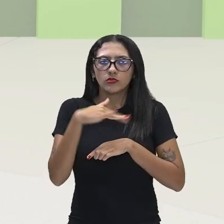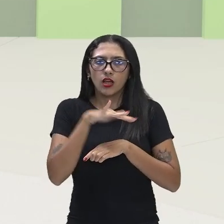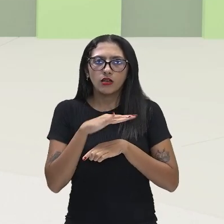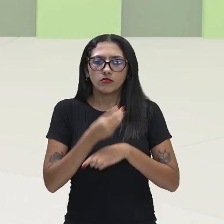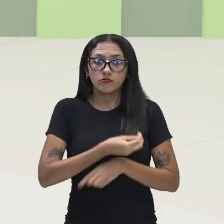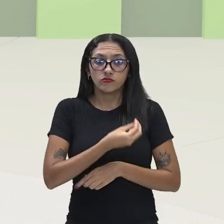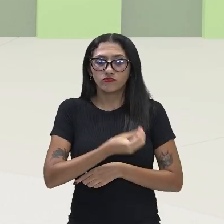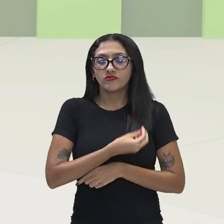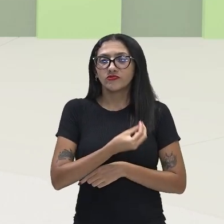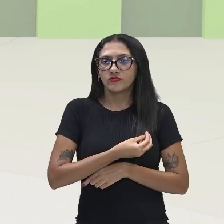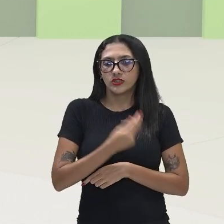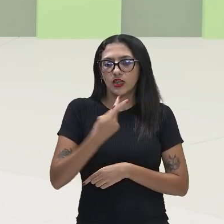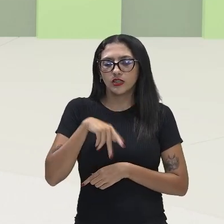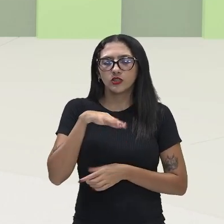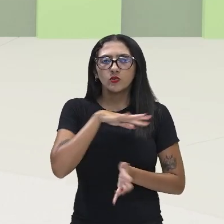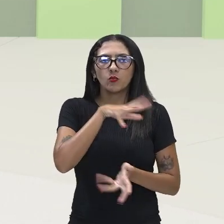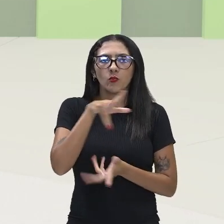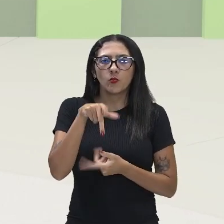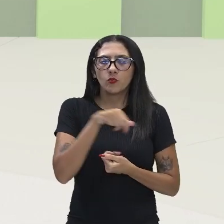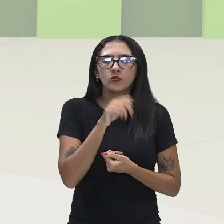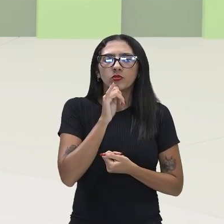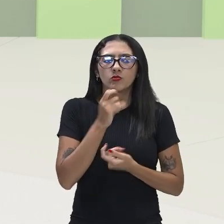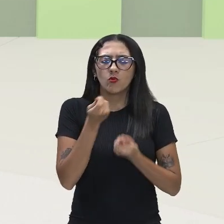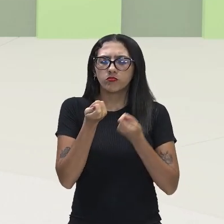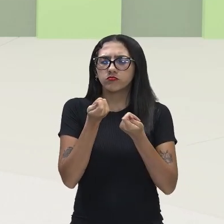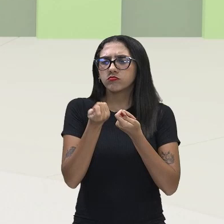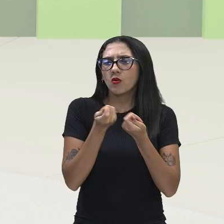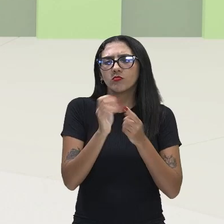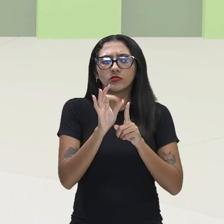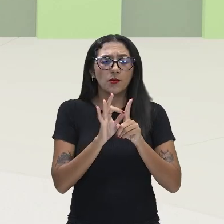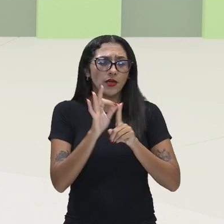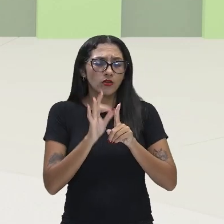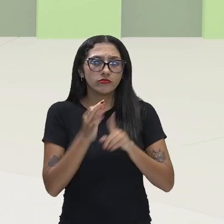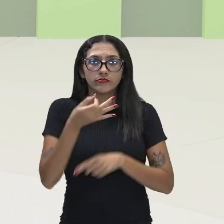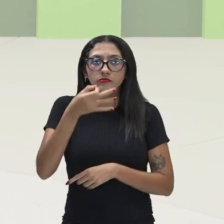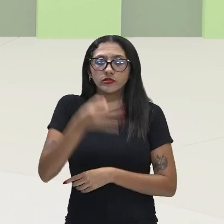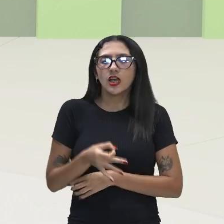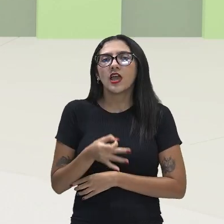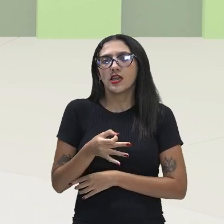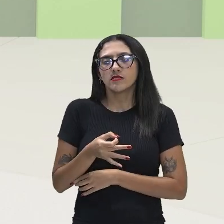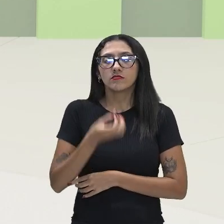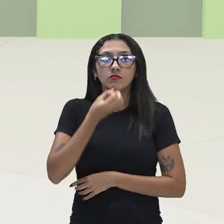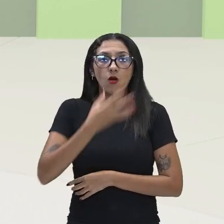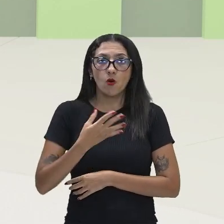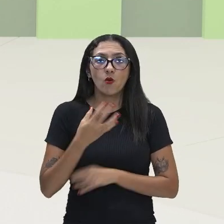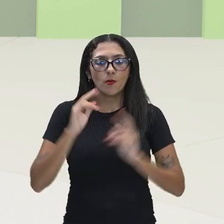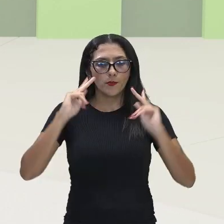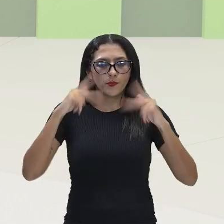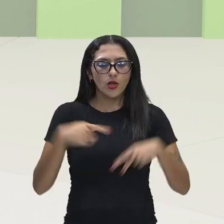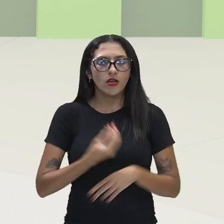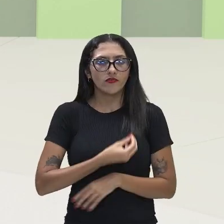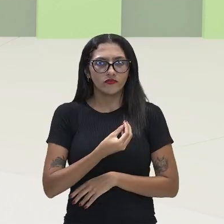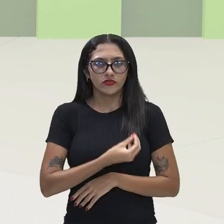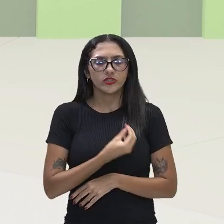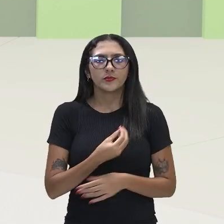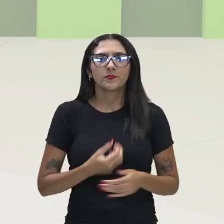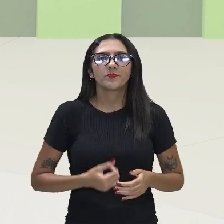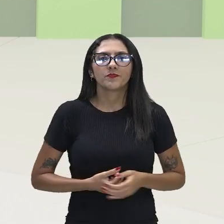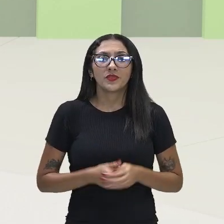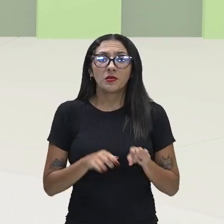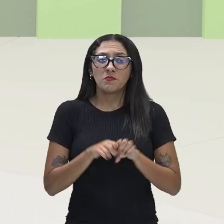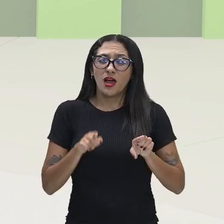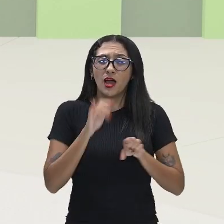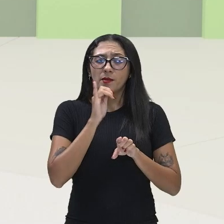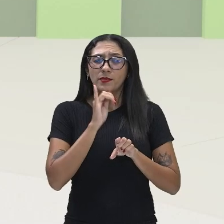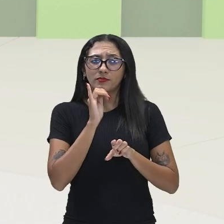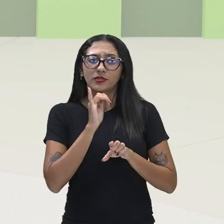na superfície da Terra, mantendo uma temperatura adequada, ideal para a sobrevivência. Mas o excesso